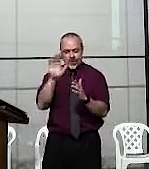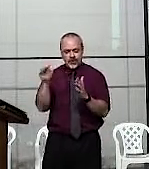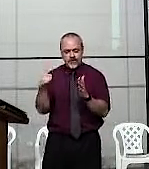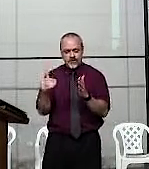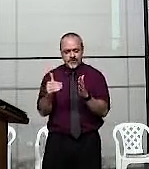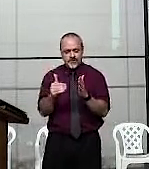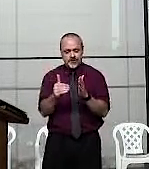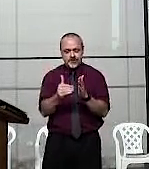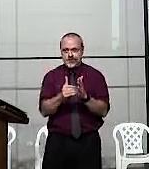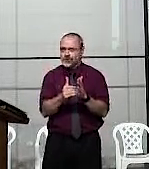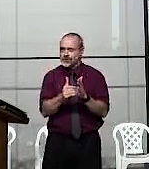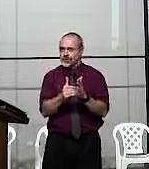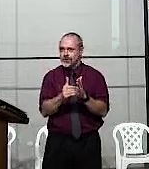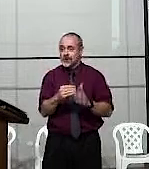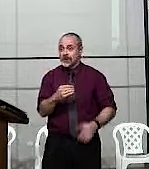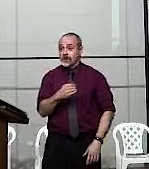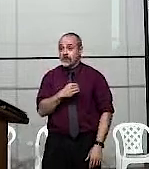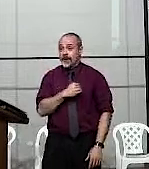Porque todos